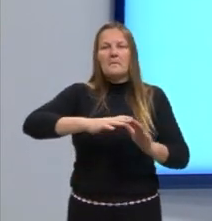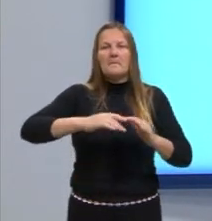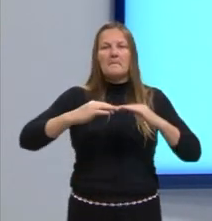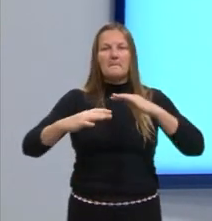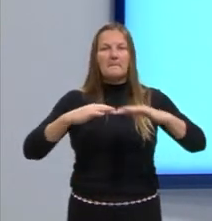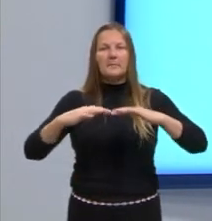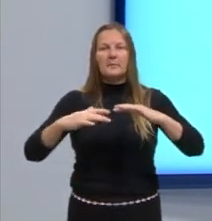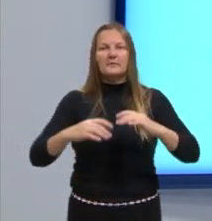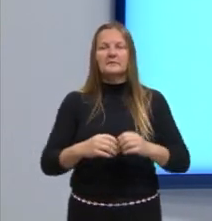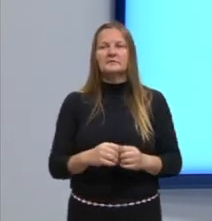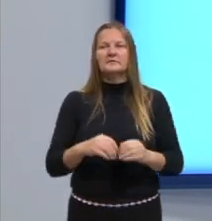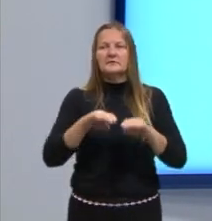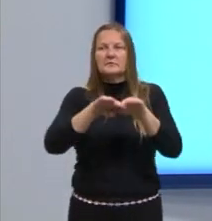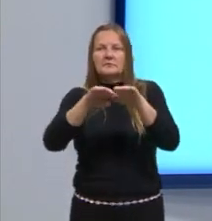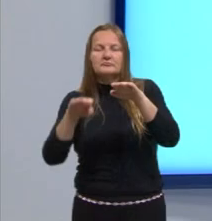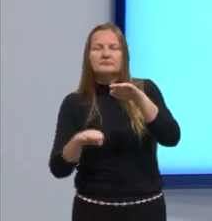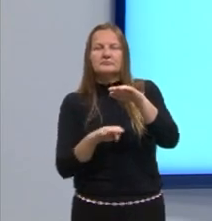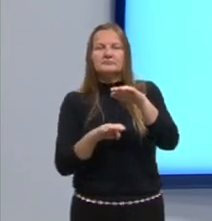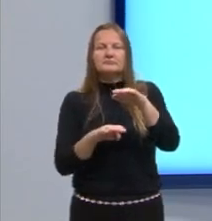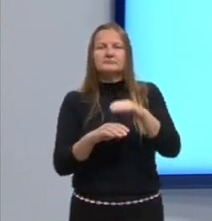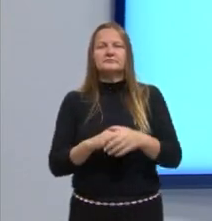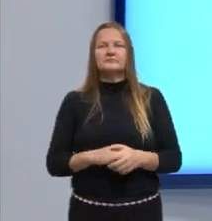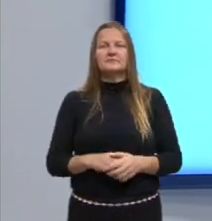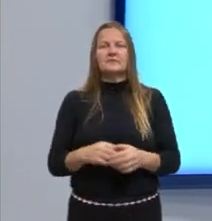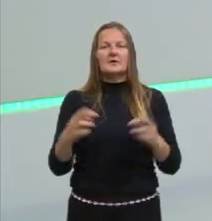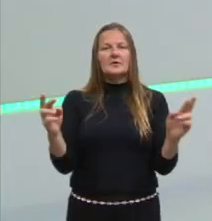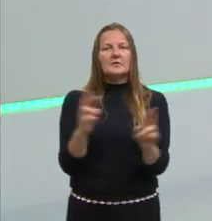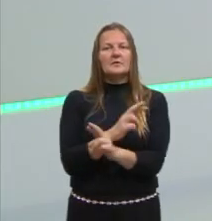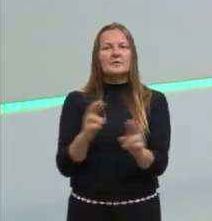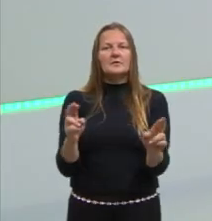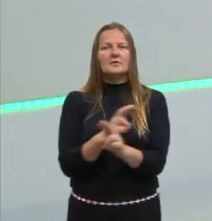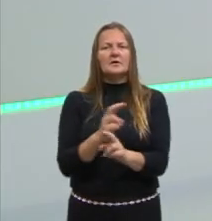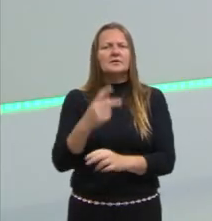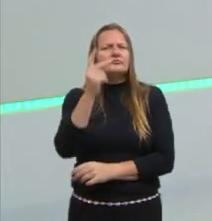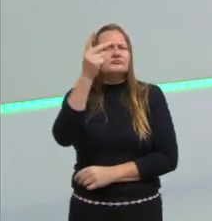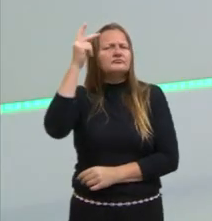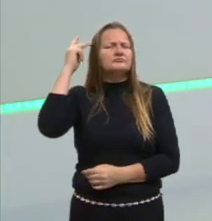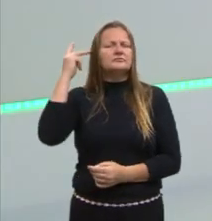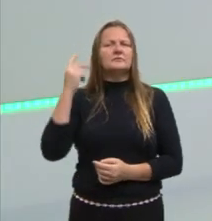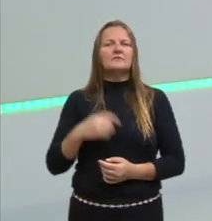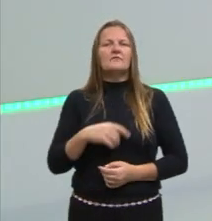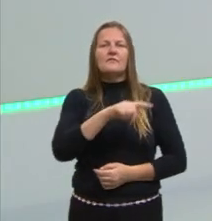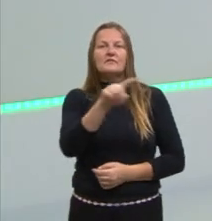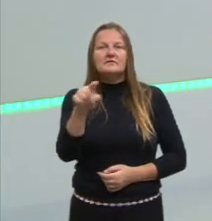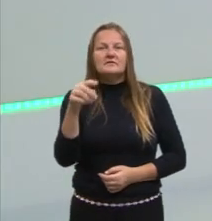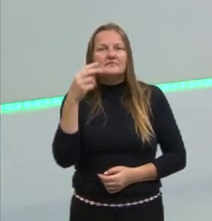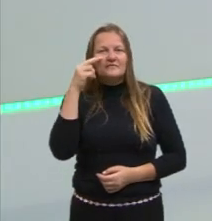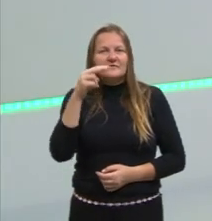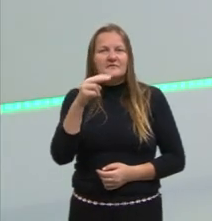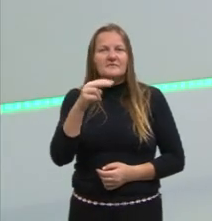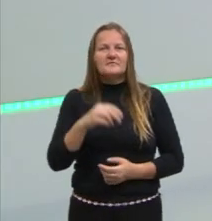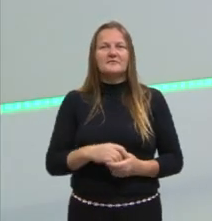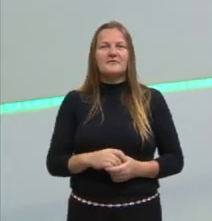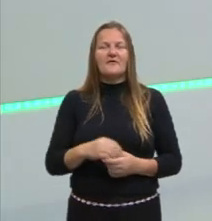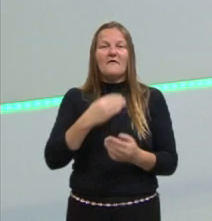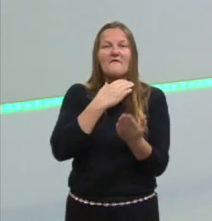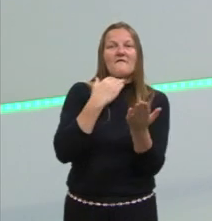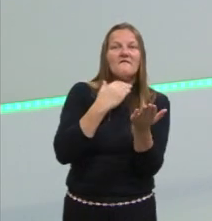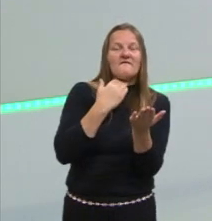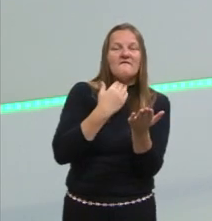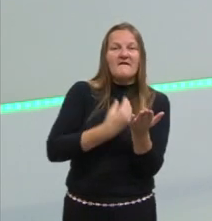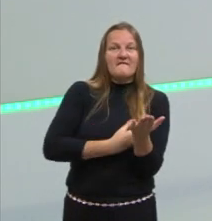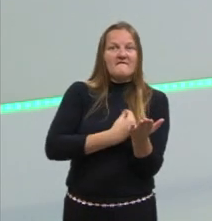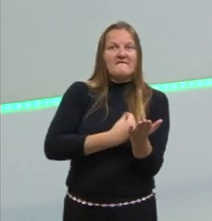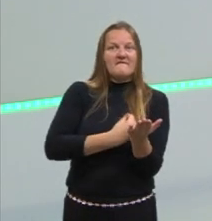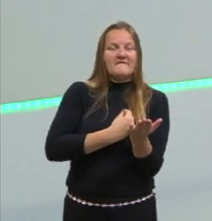a superposição de estados que vai estar relacionado com aquela história que talvez você já ouviram o Gato vive do Gato morto e a gente